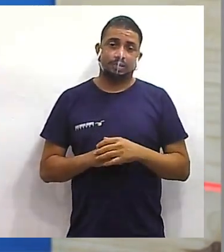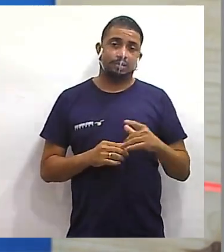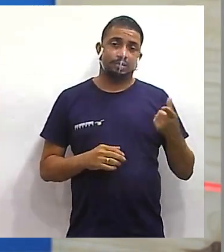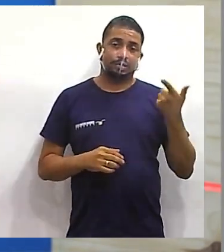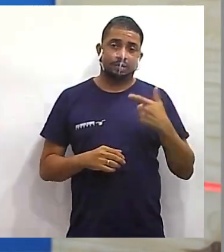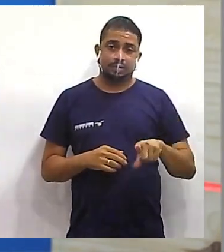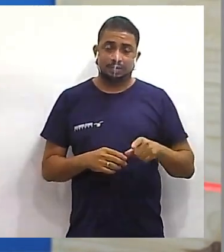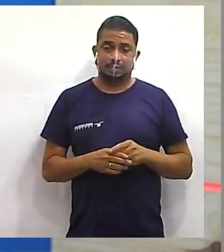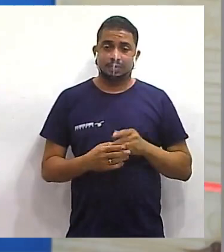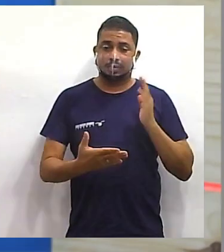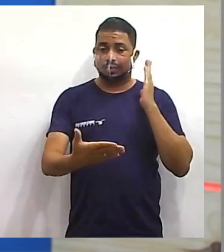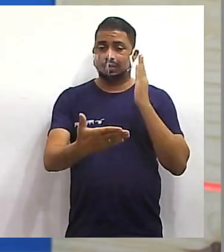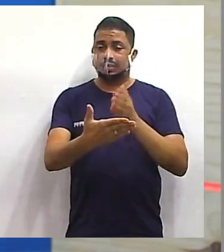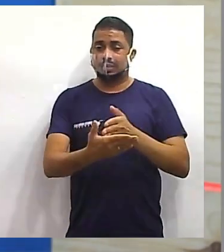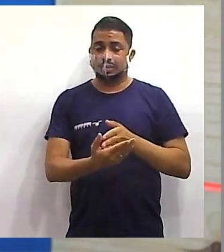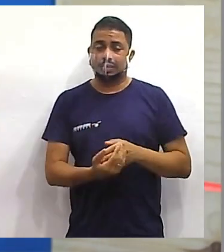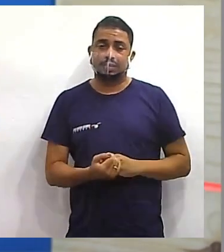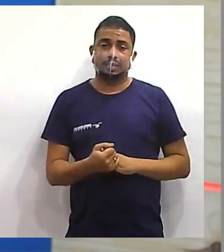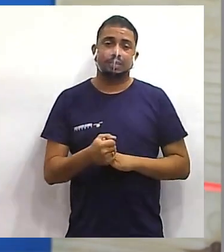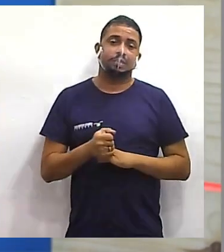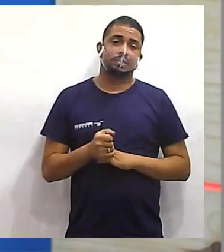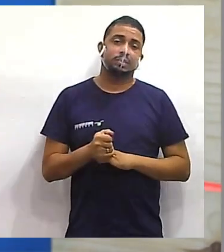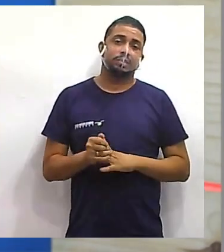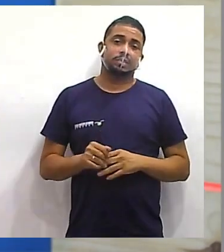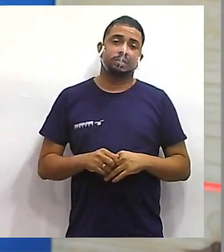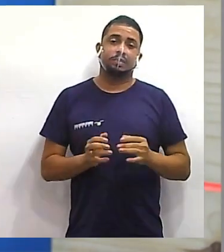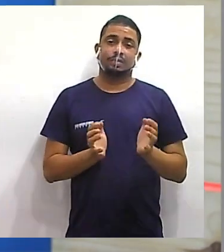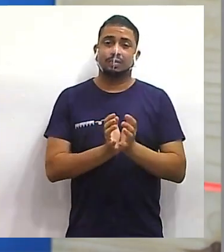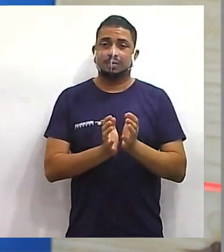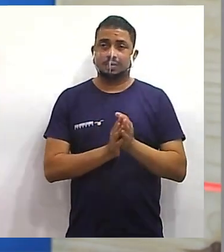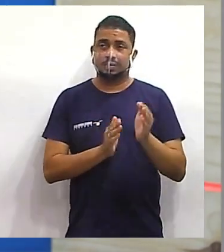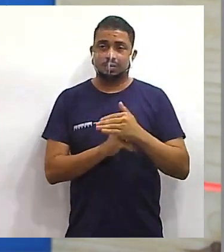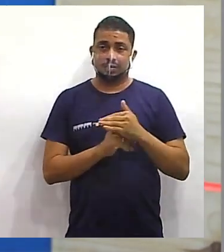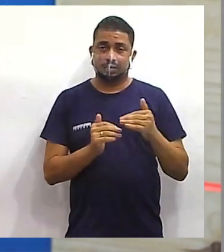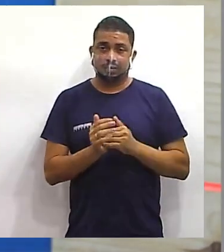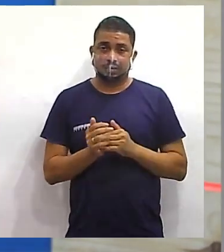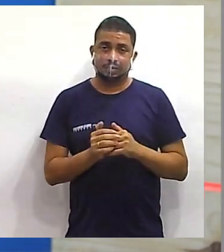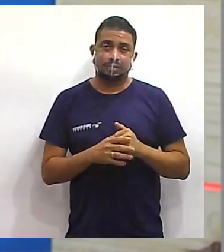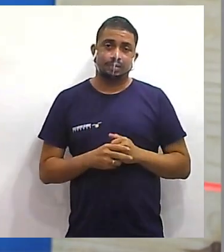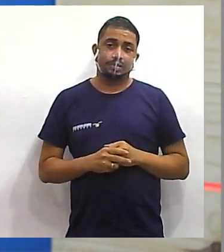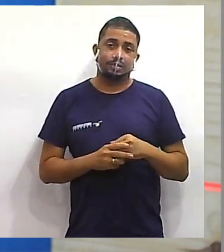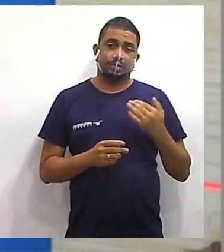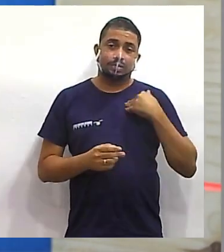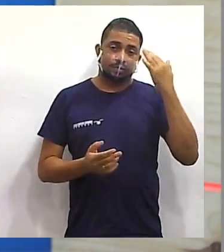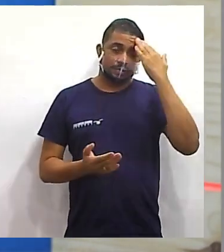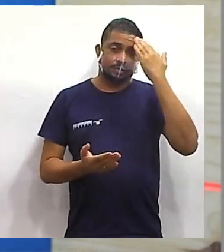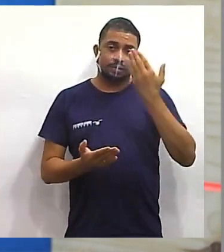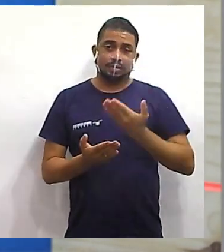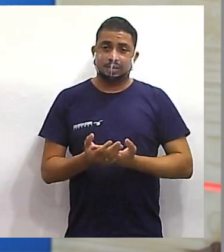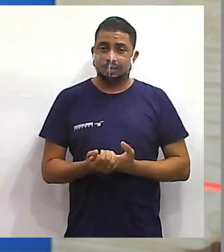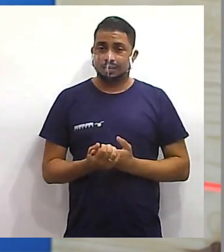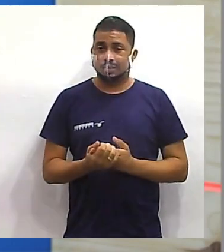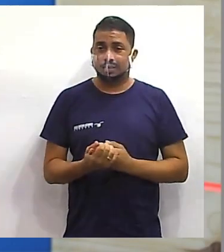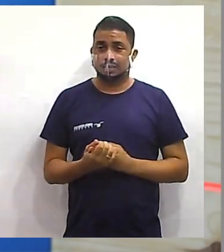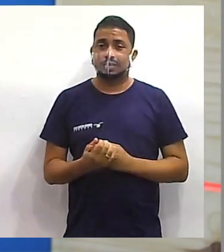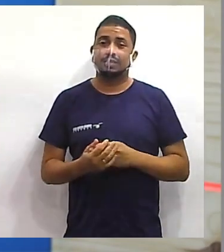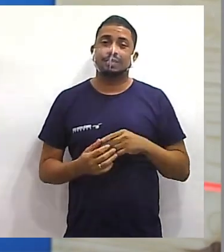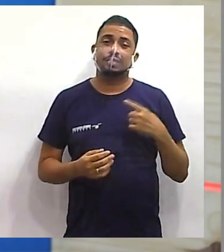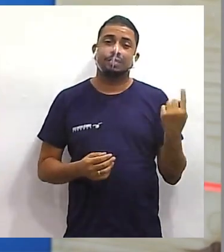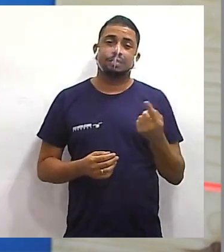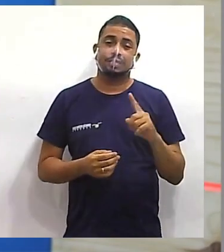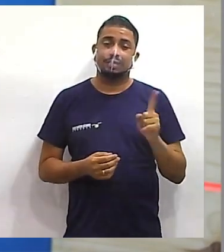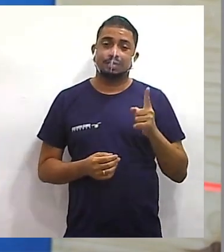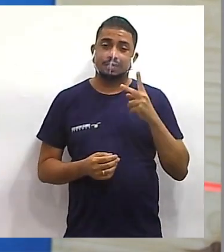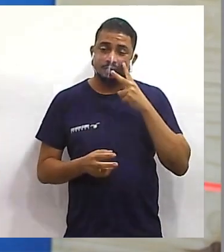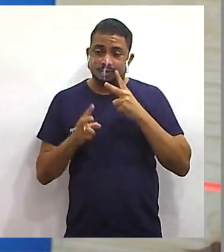novo nas diretas já, não é? Naquele engajamento todo. Então, eu acredito, sabe, Renata, que essa questão da gente não